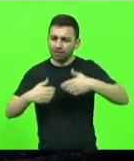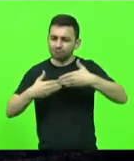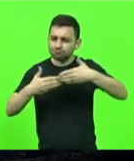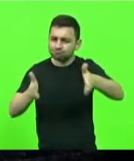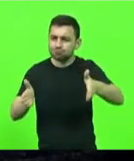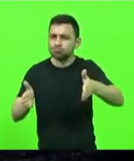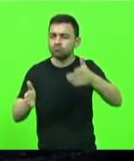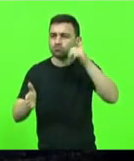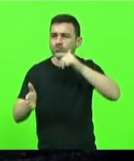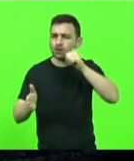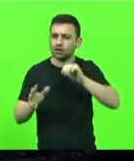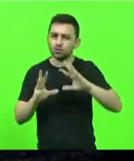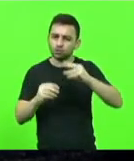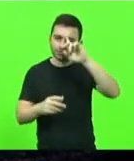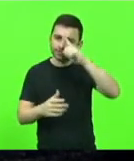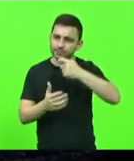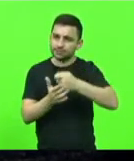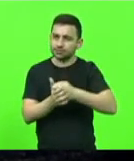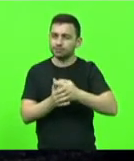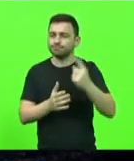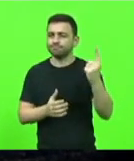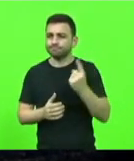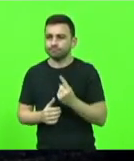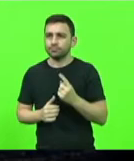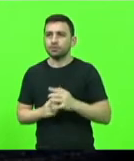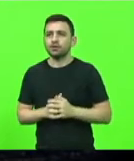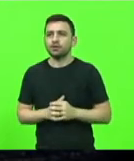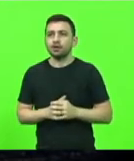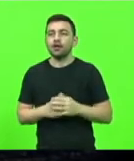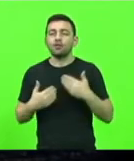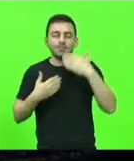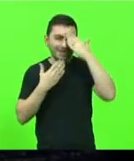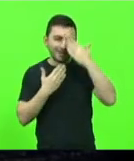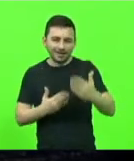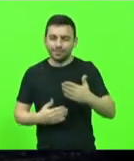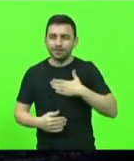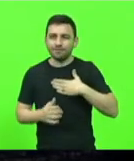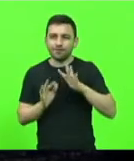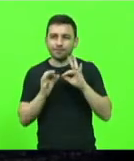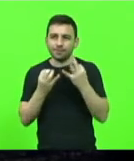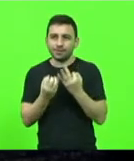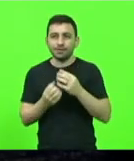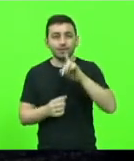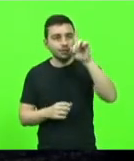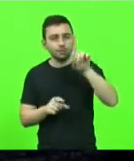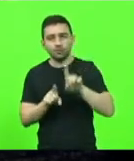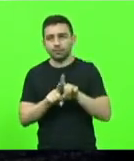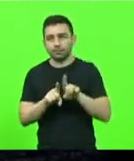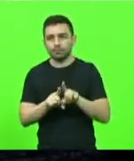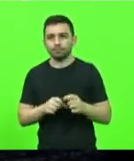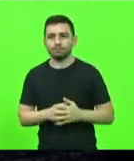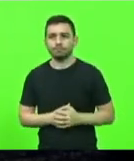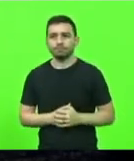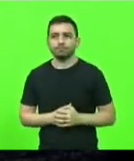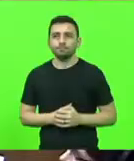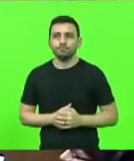em papel de decisão Obrigada para minha família e obrigada a Deus